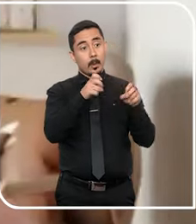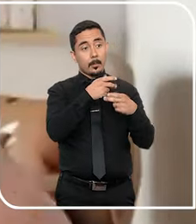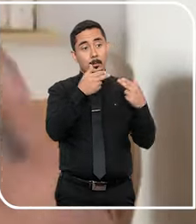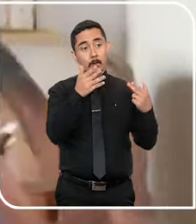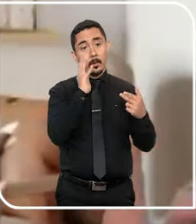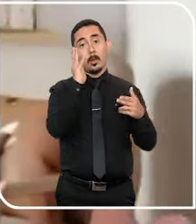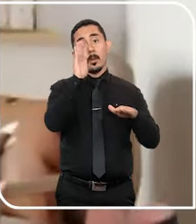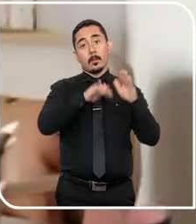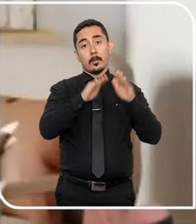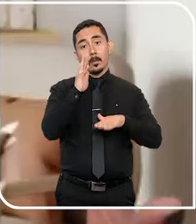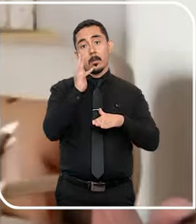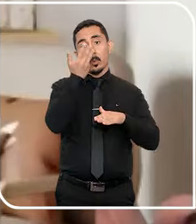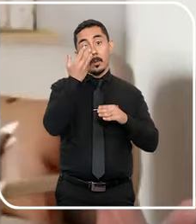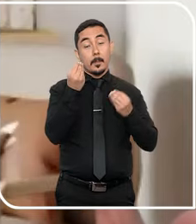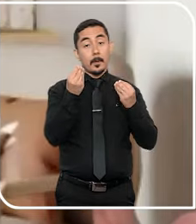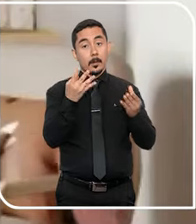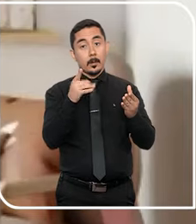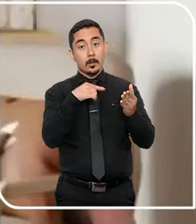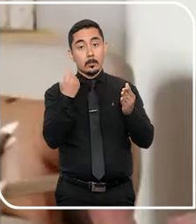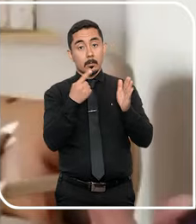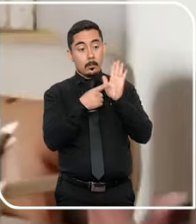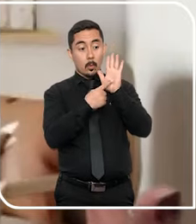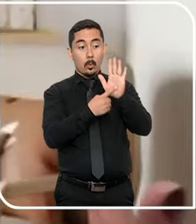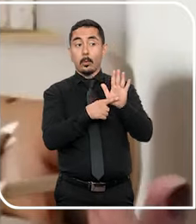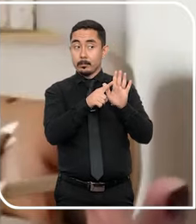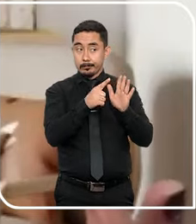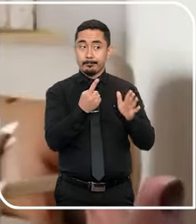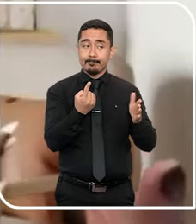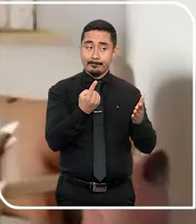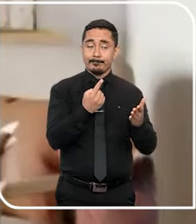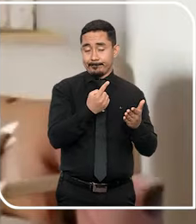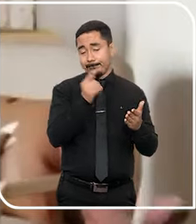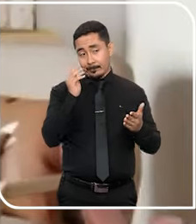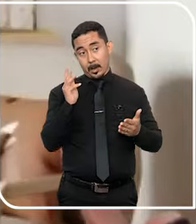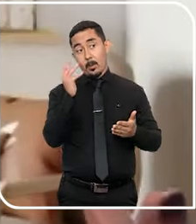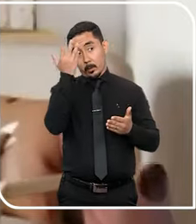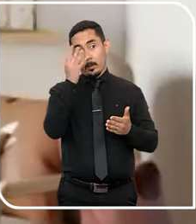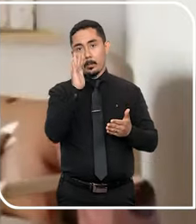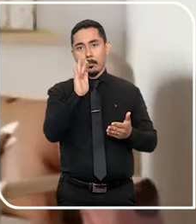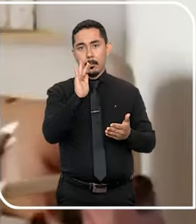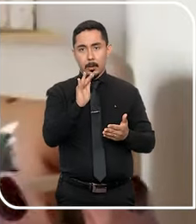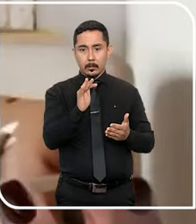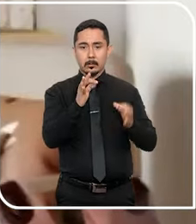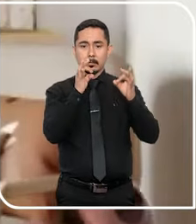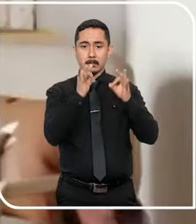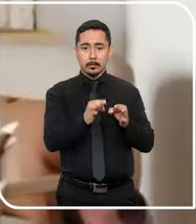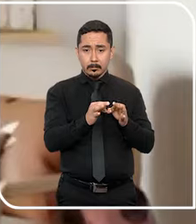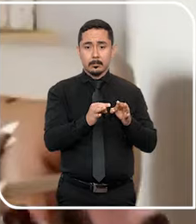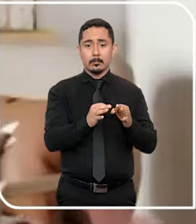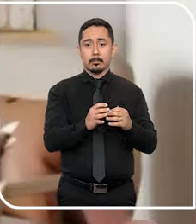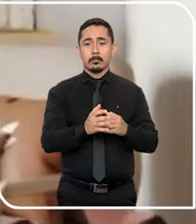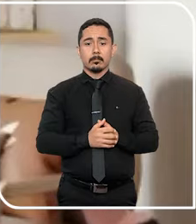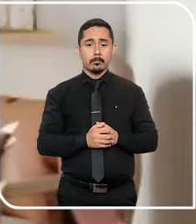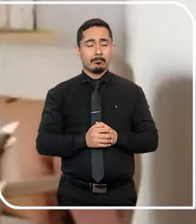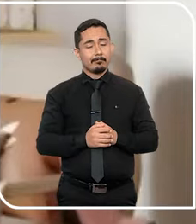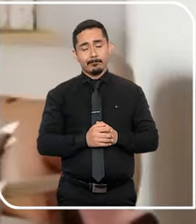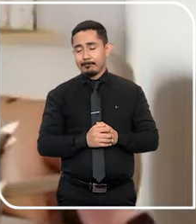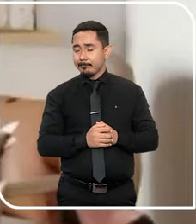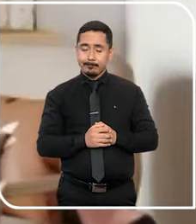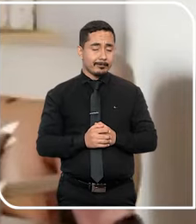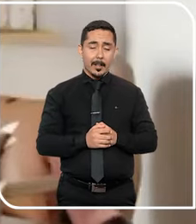questões coisas que acontecem na escola justamente pra gente apontar Olha isso que tem acontecido não é